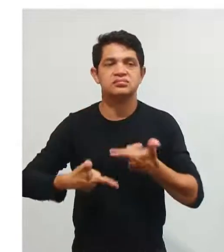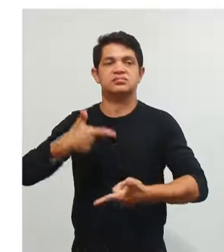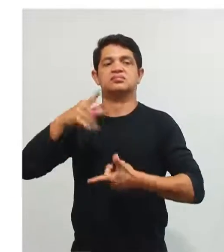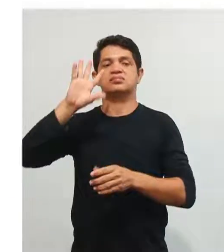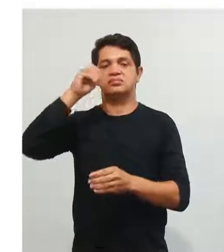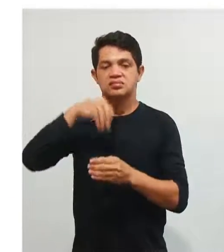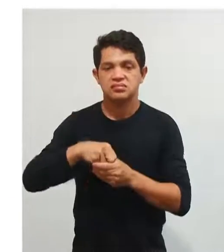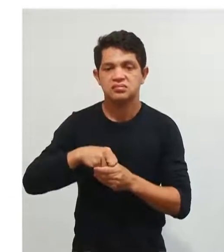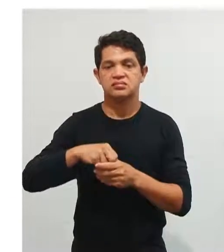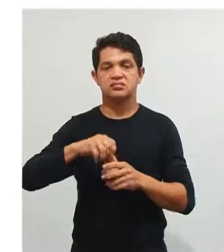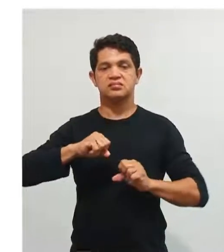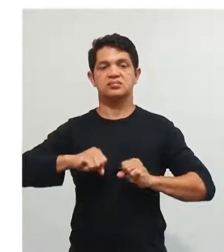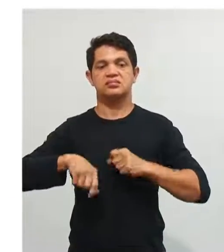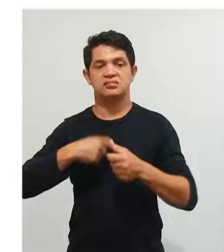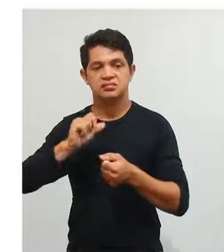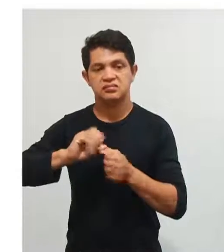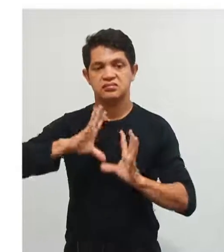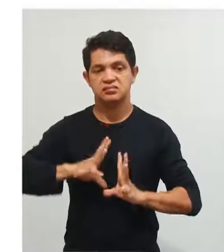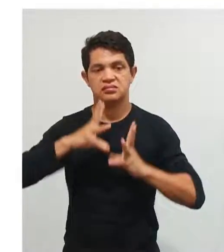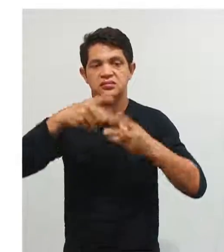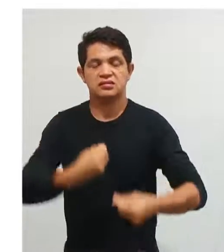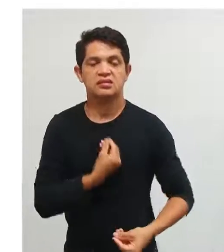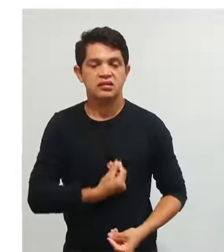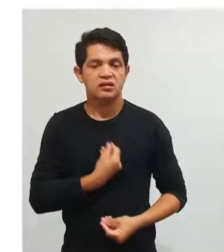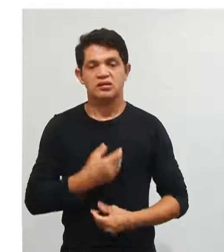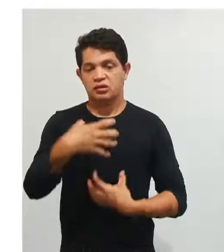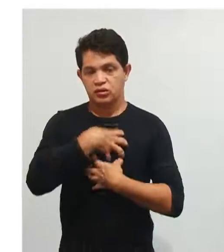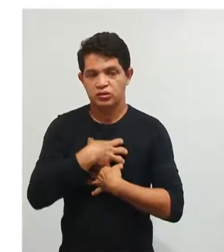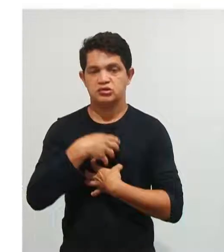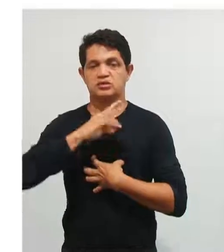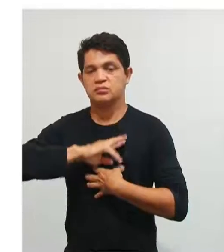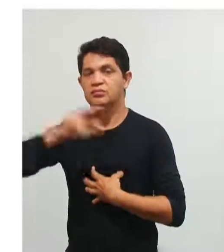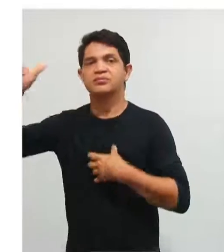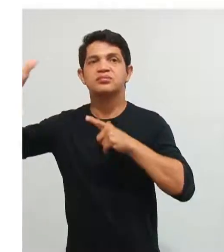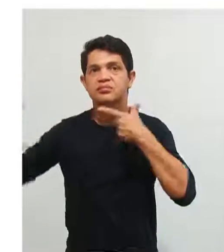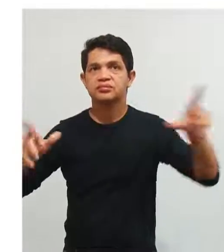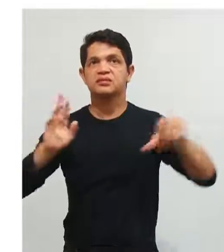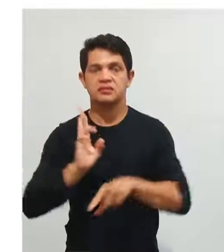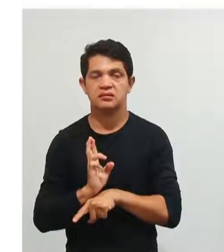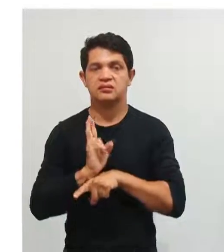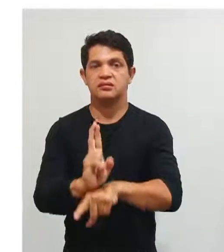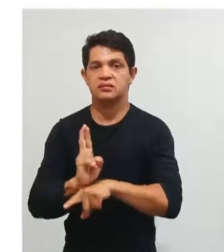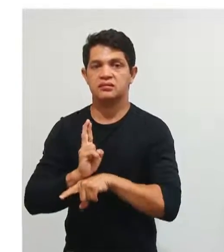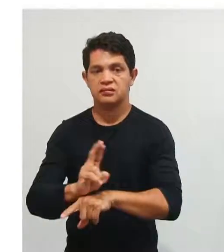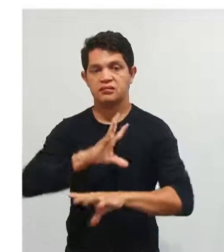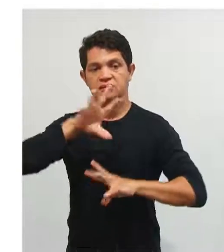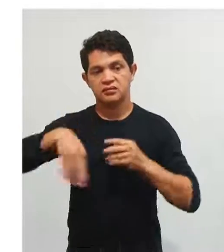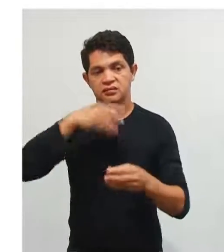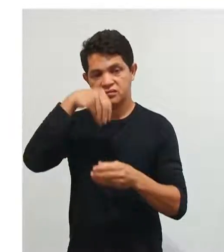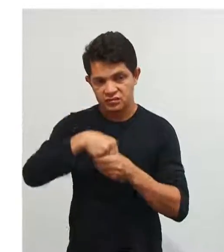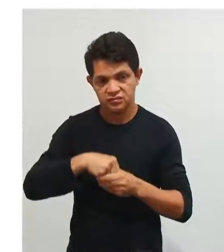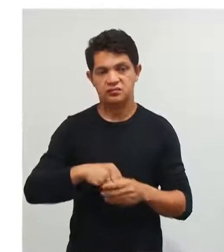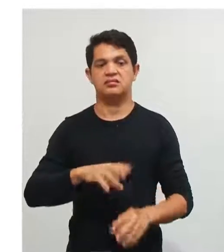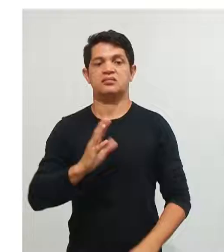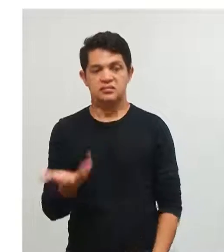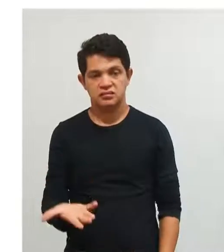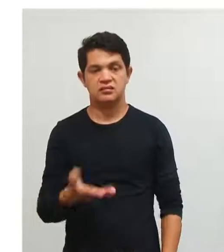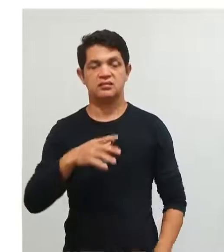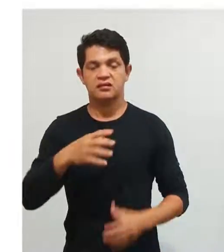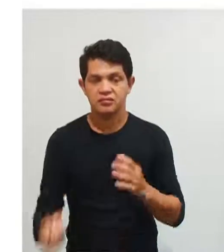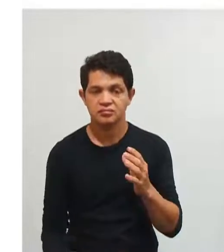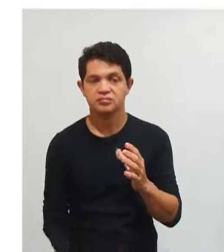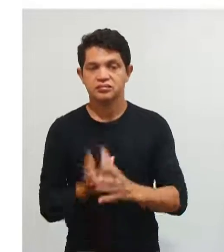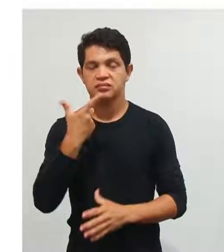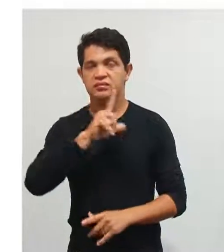sua música a estilos que já existiam em outros lugares. Em meados do século XX, surgiu o